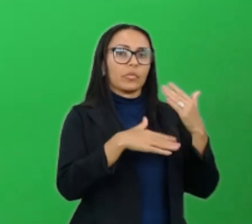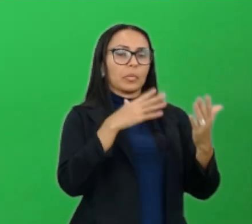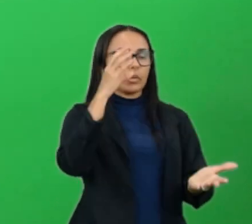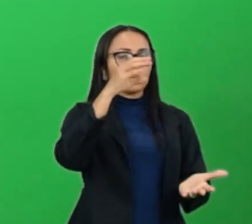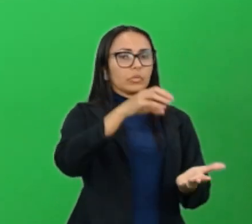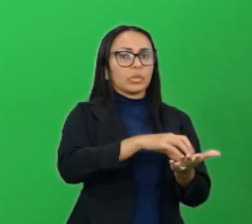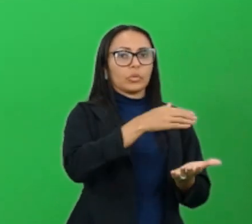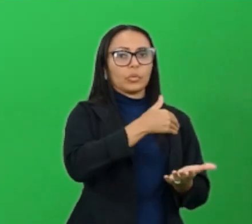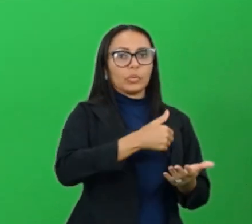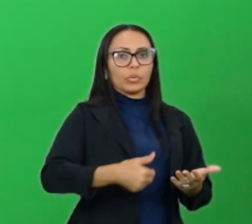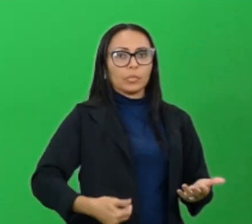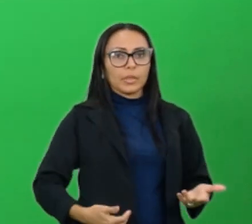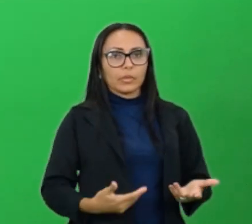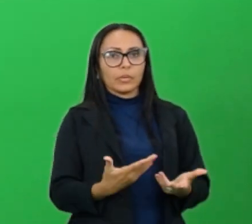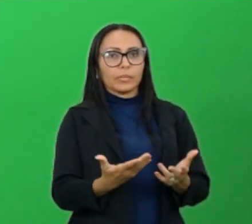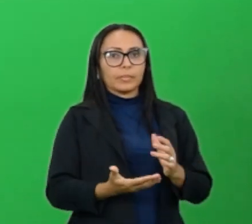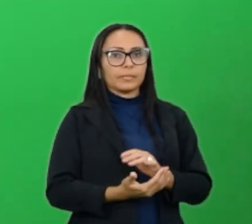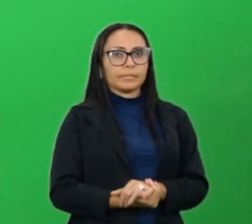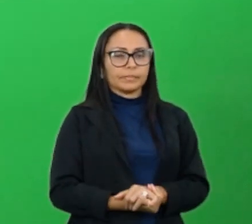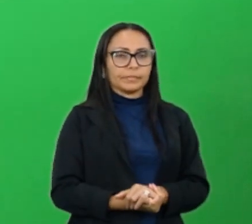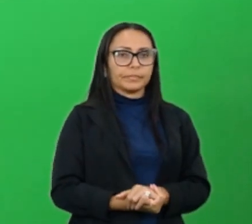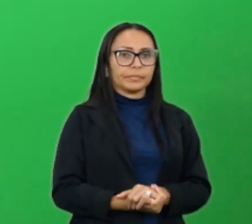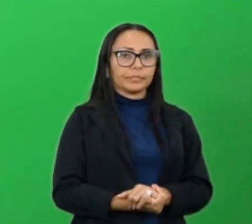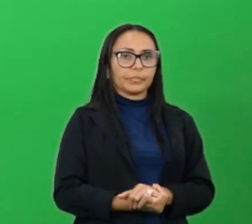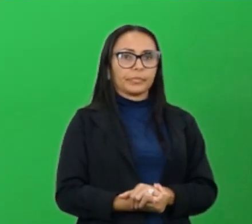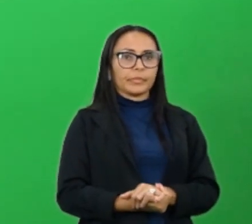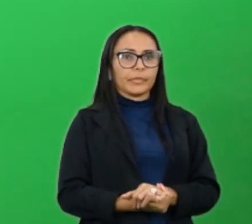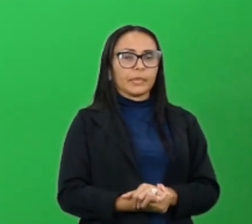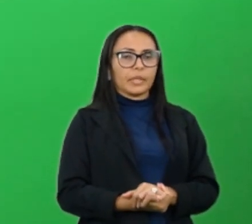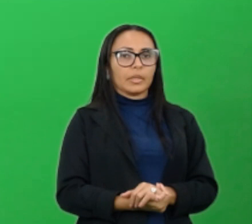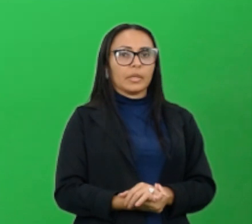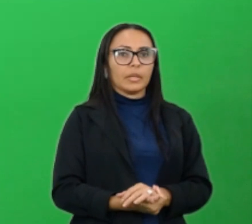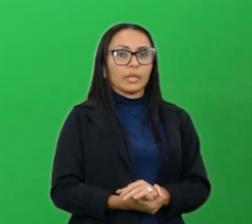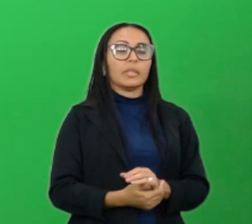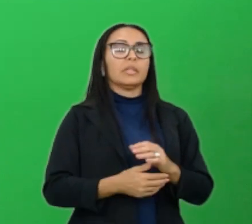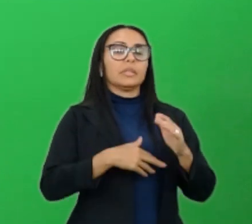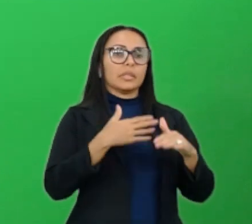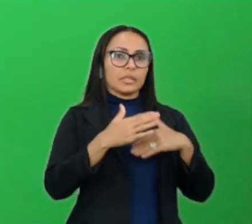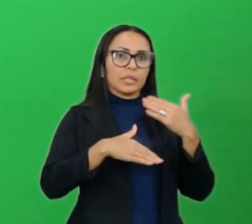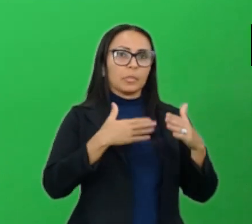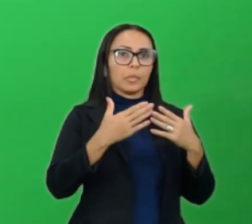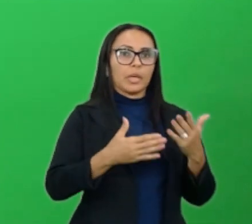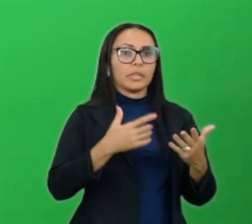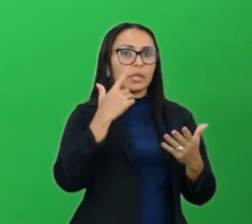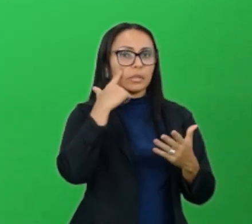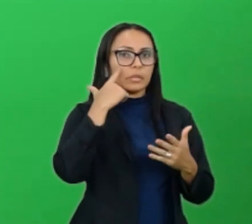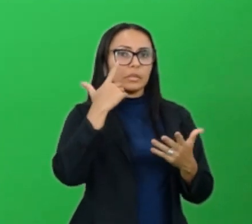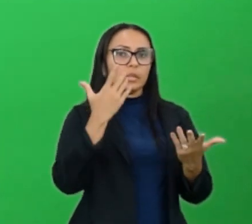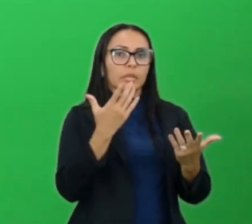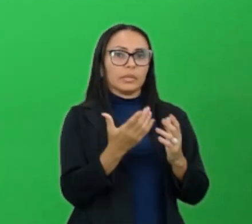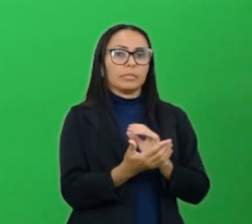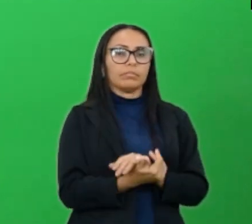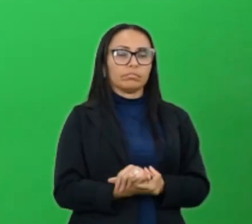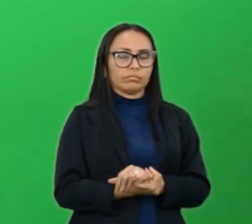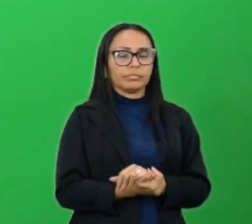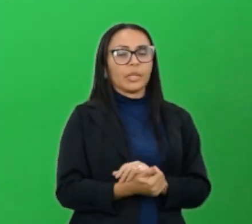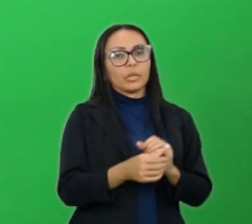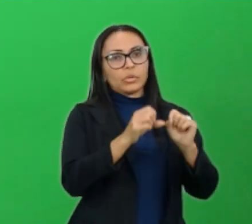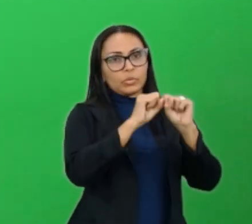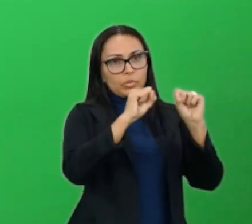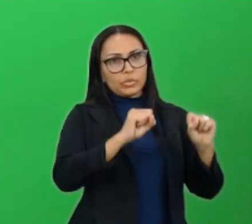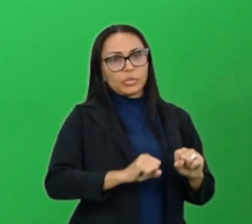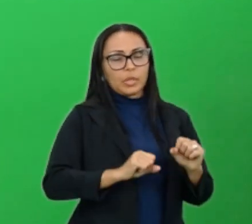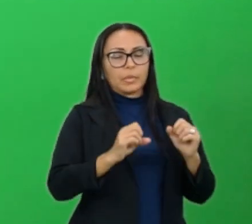para esse fato, né? O setor público, ele desempenha, sim, um papel-chave né, no sistema de inovação de qualquer